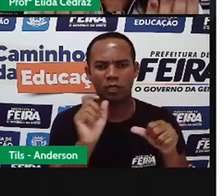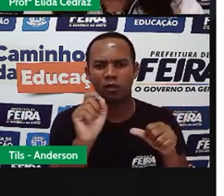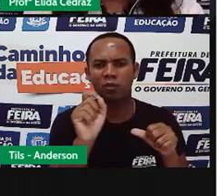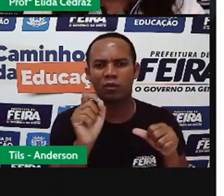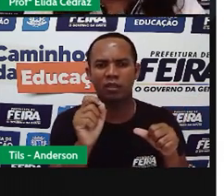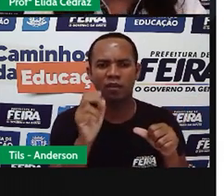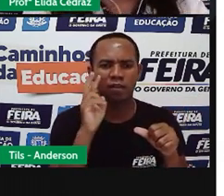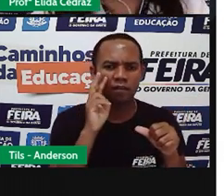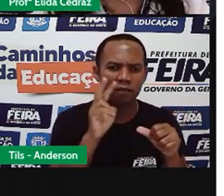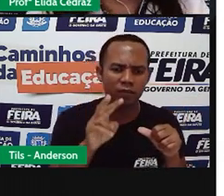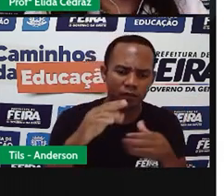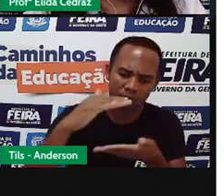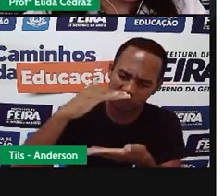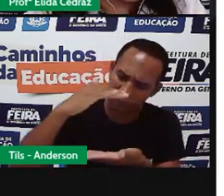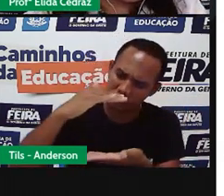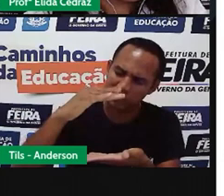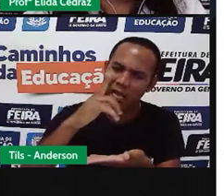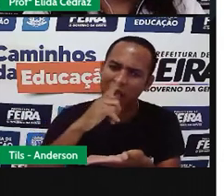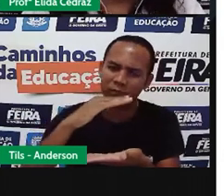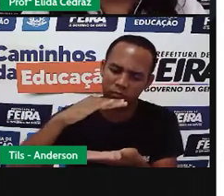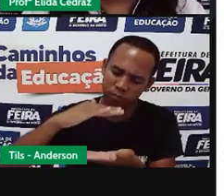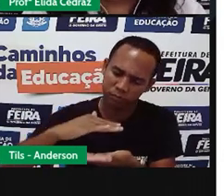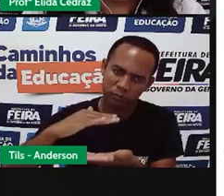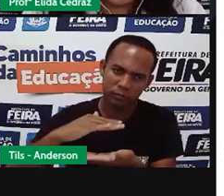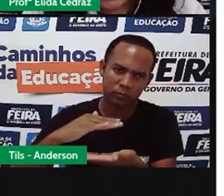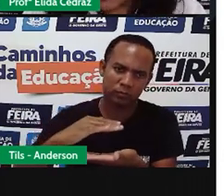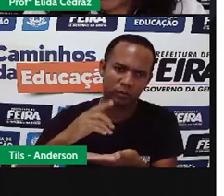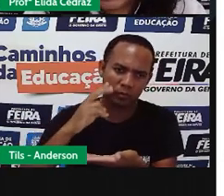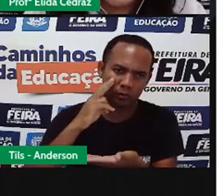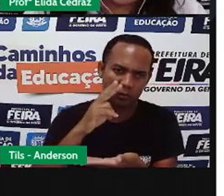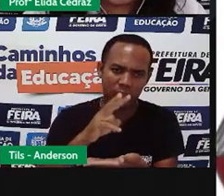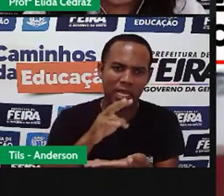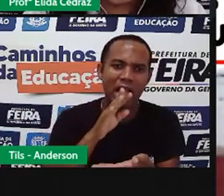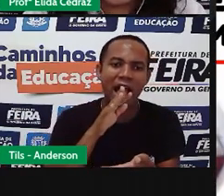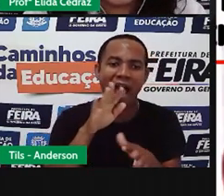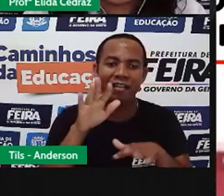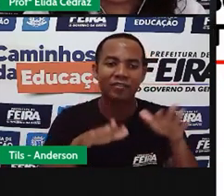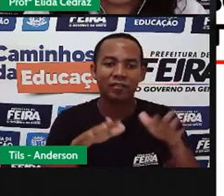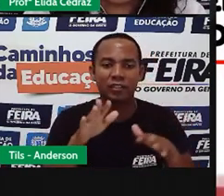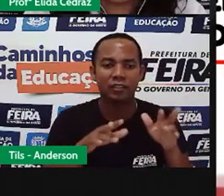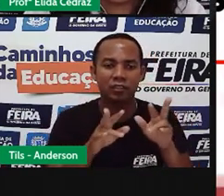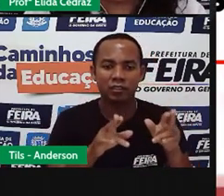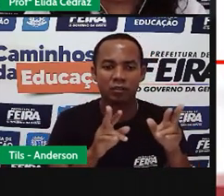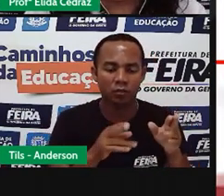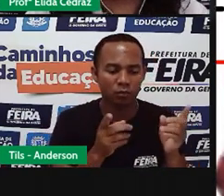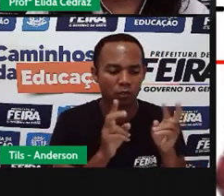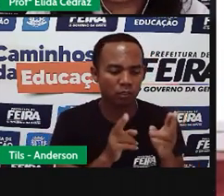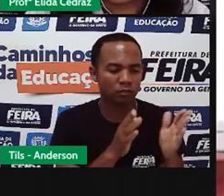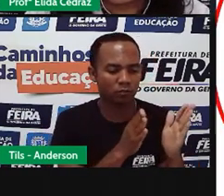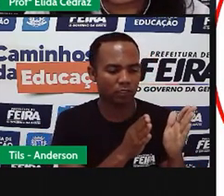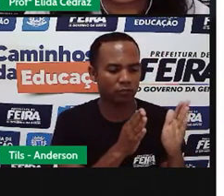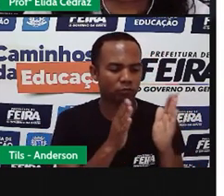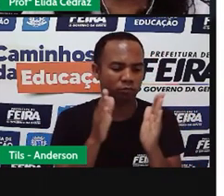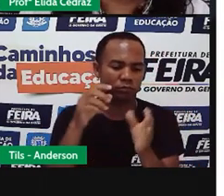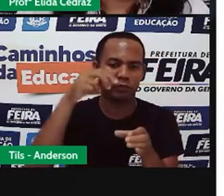nós vemos a quantidade de líquido, mas não significa que é diferente.